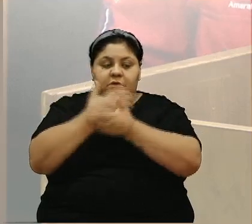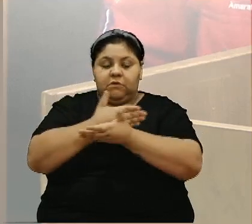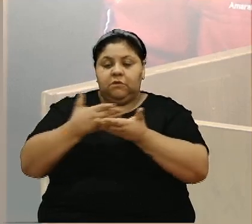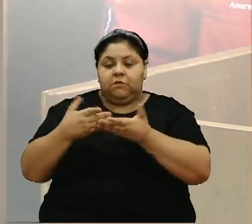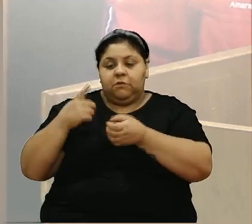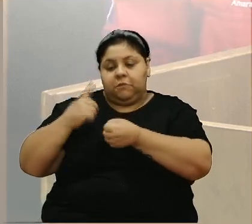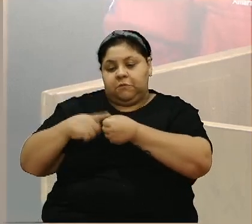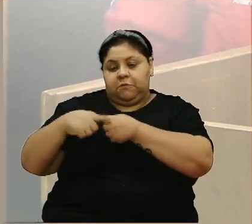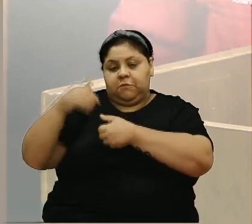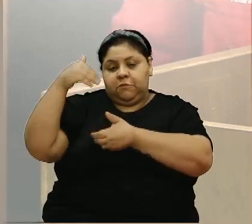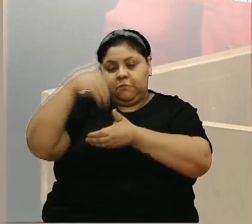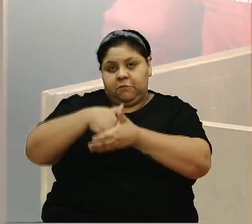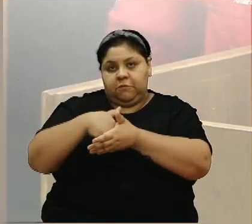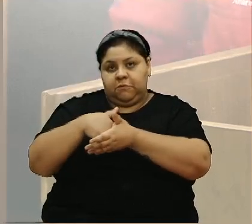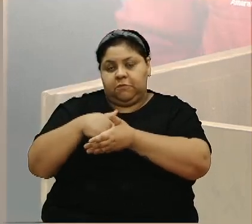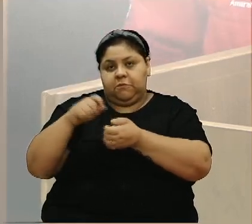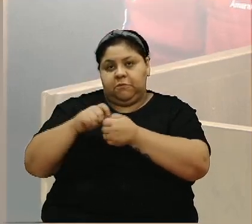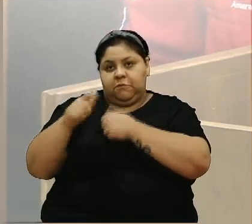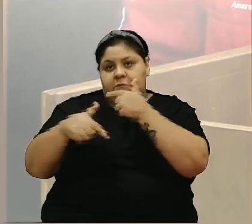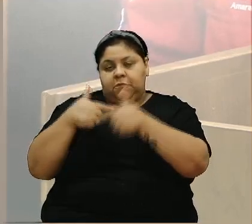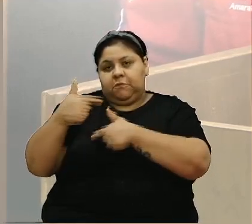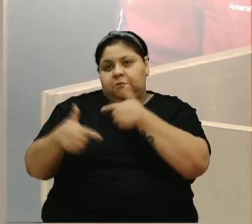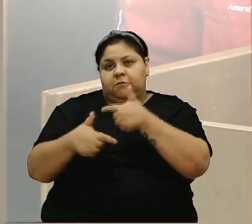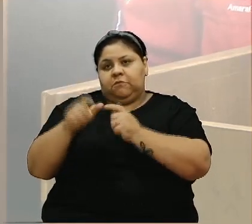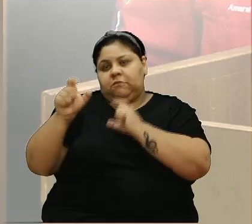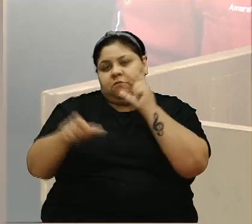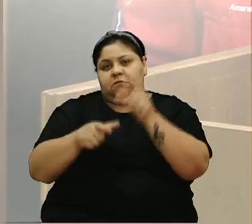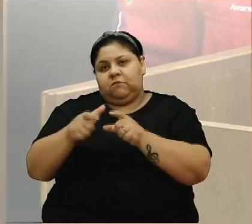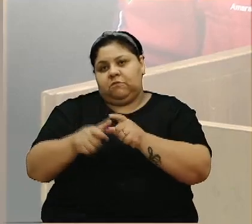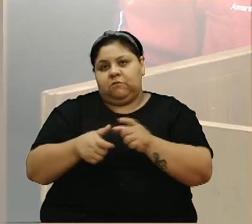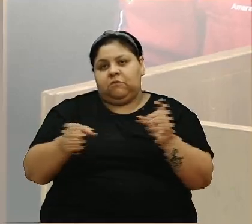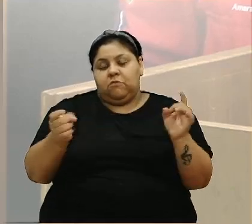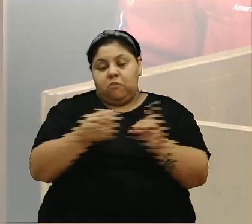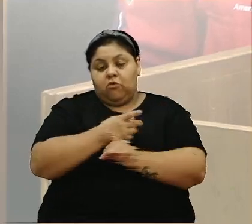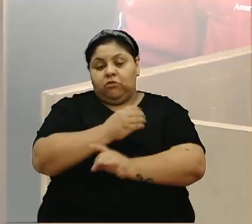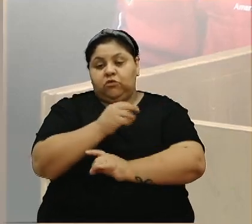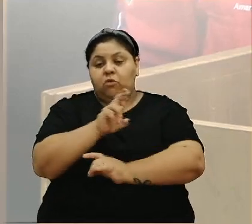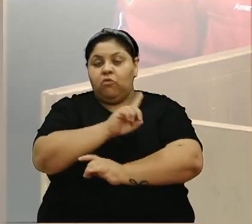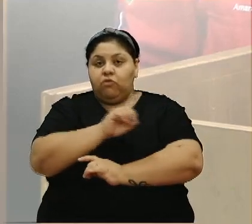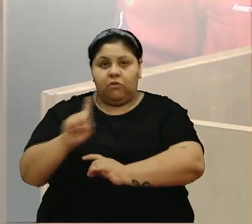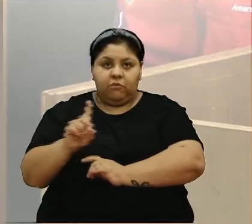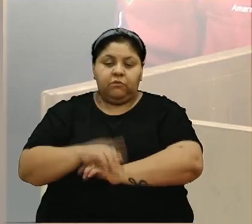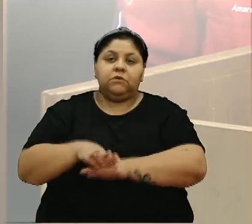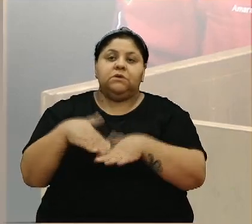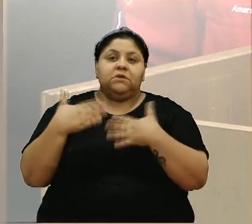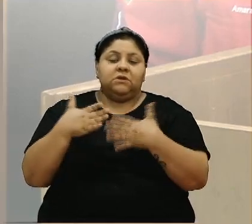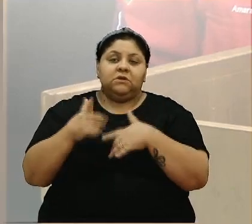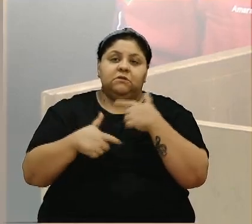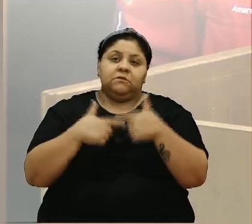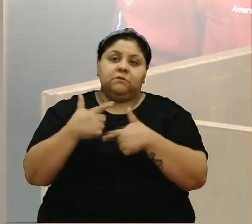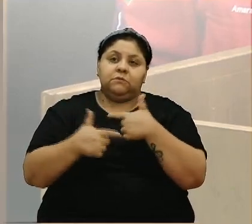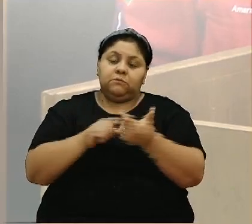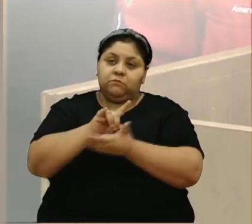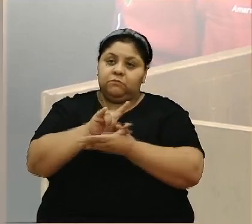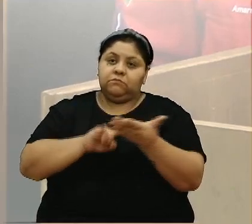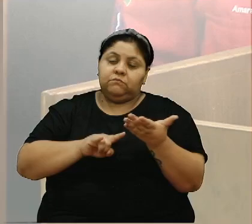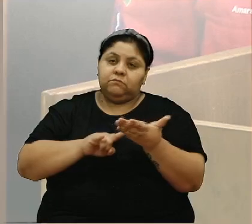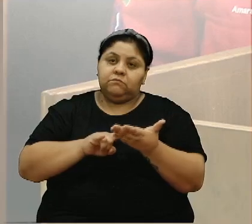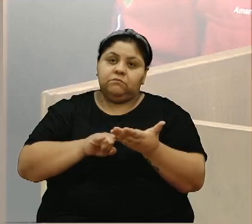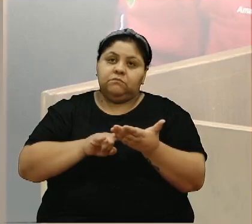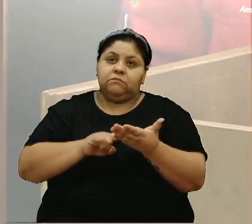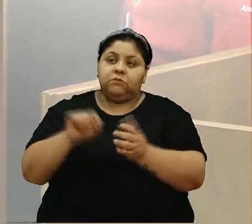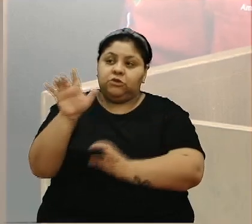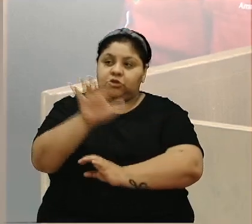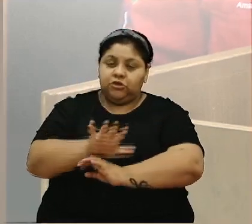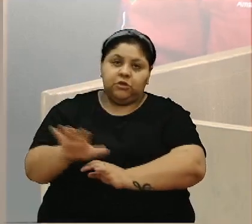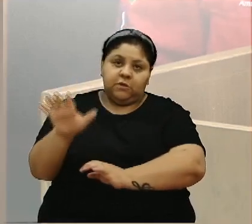cidade dele e fazer esse tipo de trabalho, e se as pessoas são qualificadas ou não. Então, a gente trabalha com essas documentações em